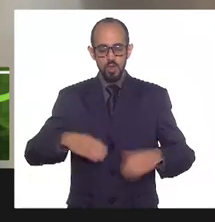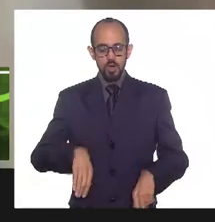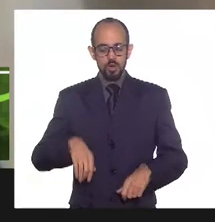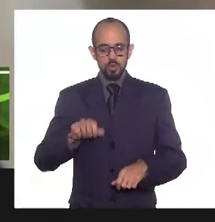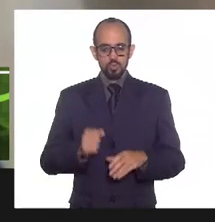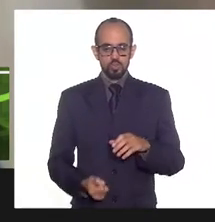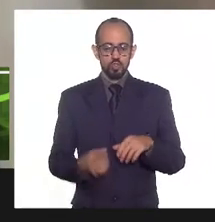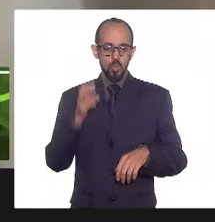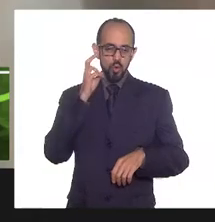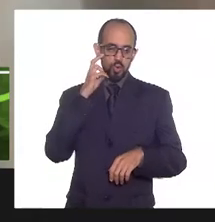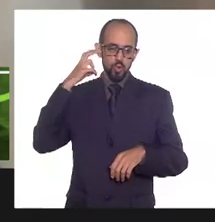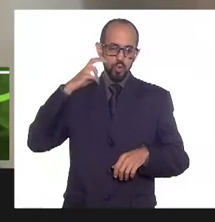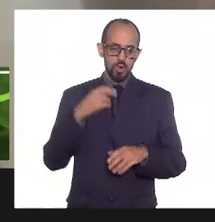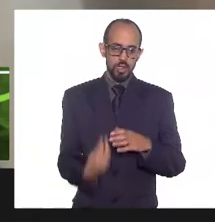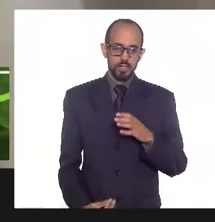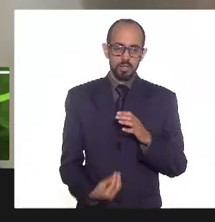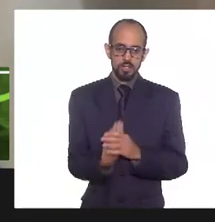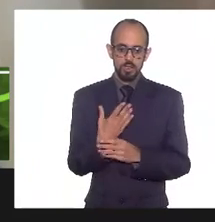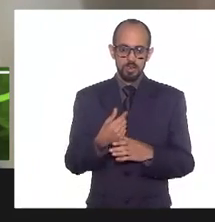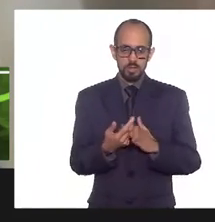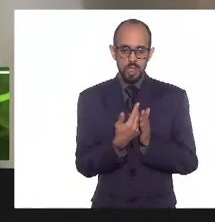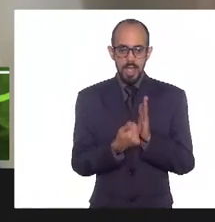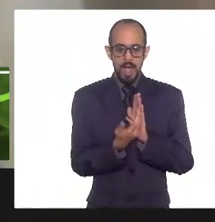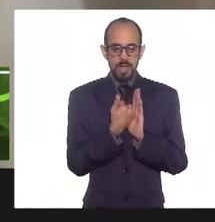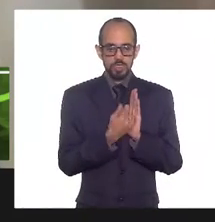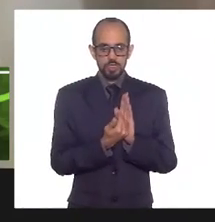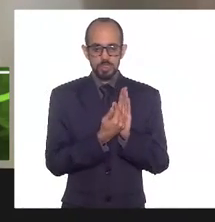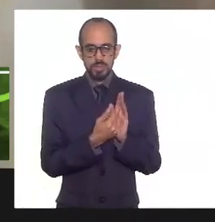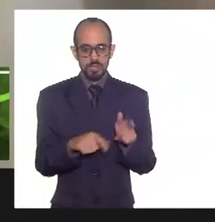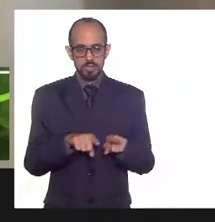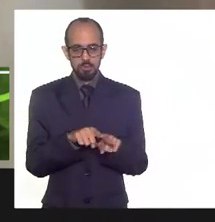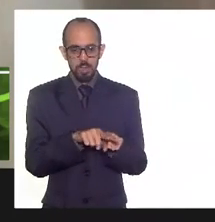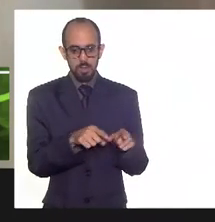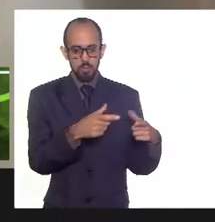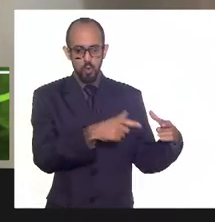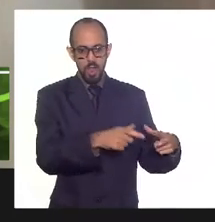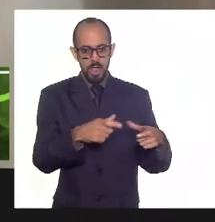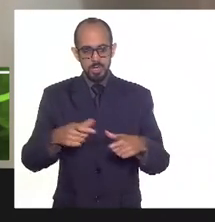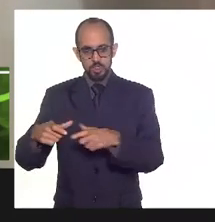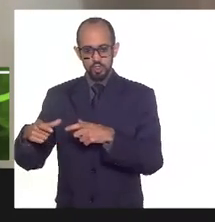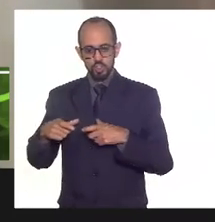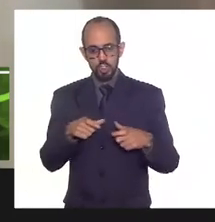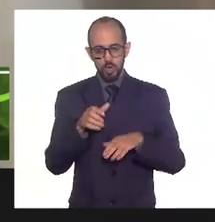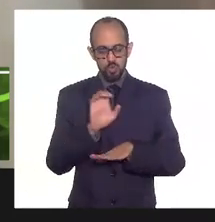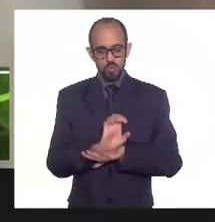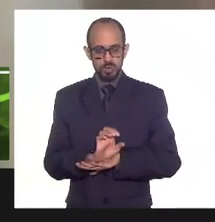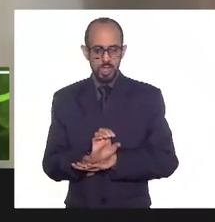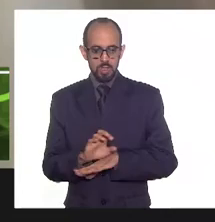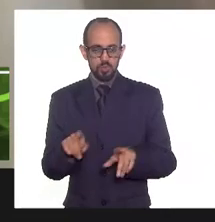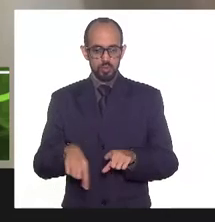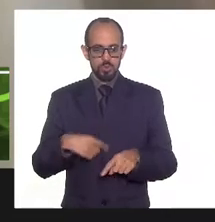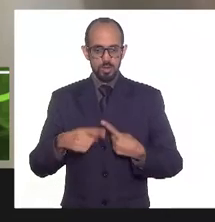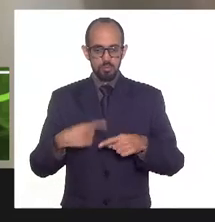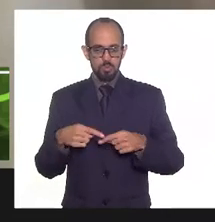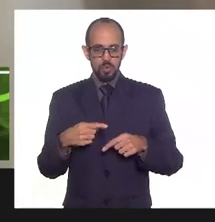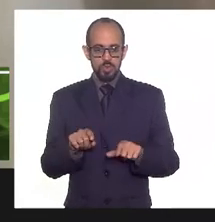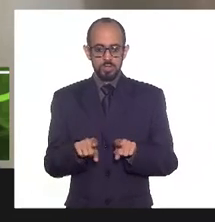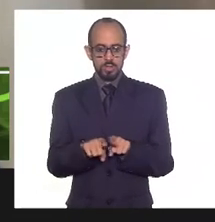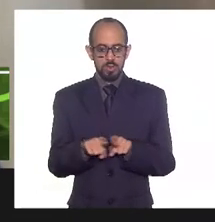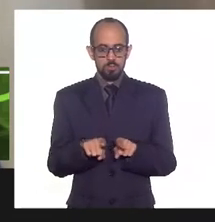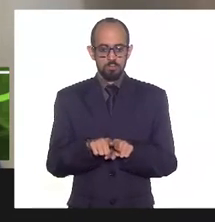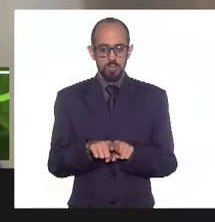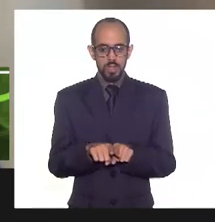produtores por região depois havia um geral de todos e aí fez